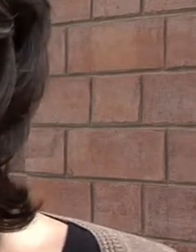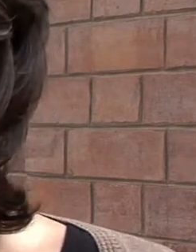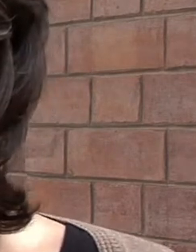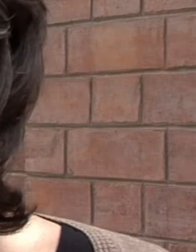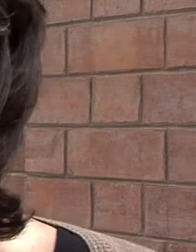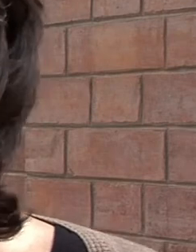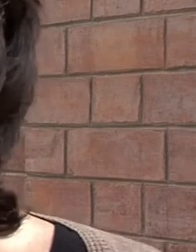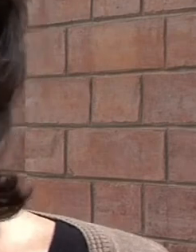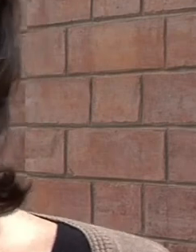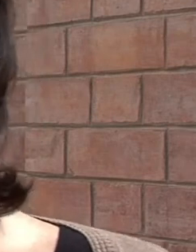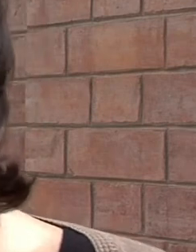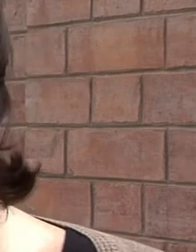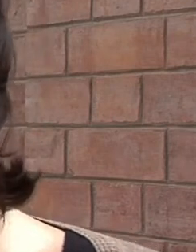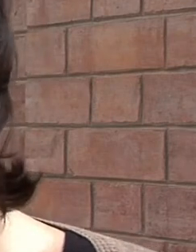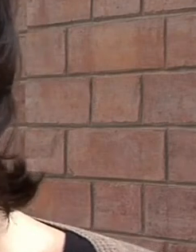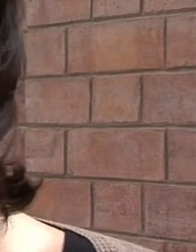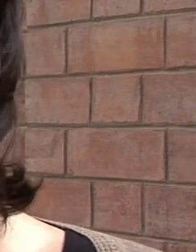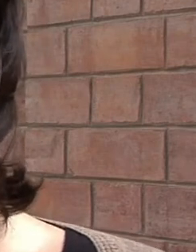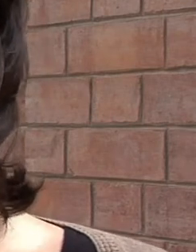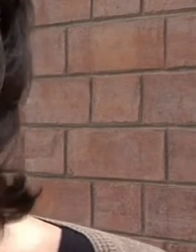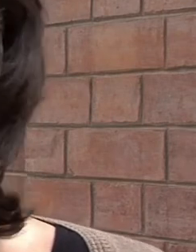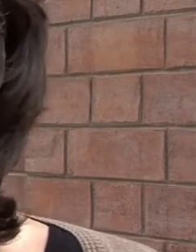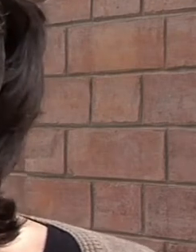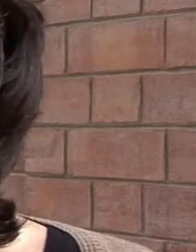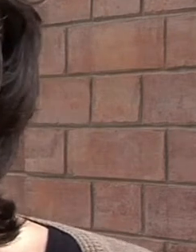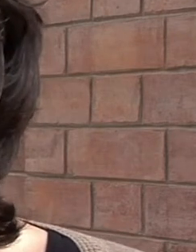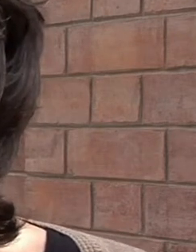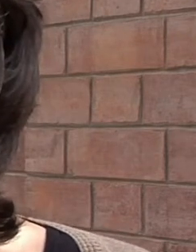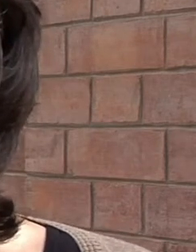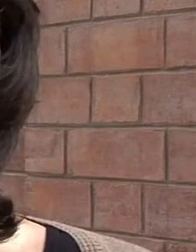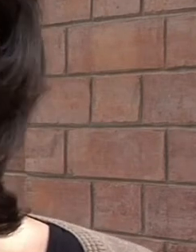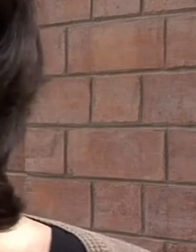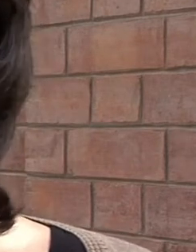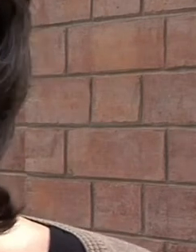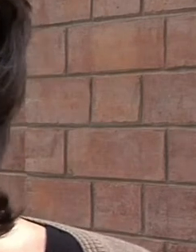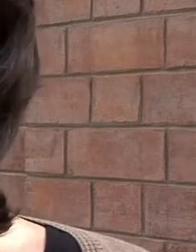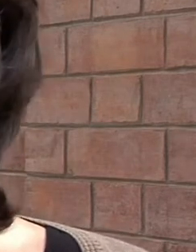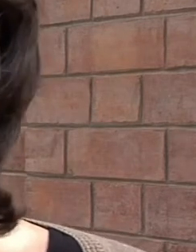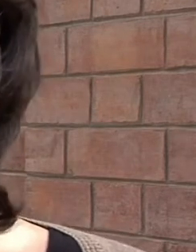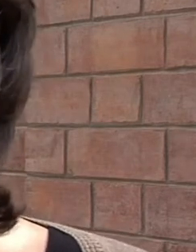bem integrado à arquitetura. E muitas vezes